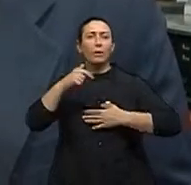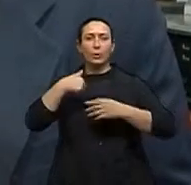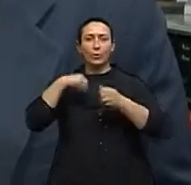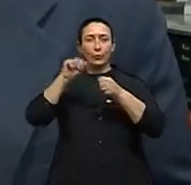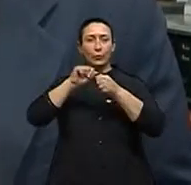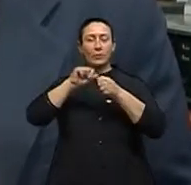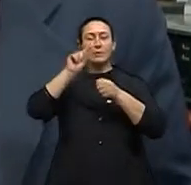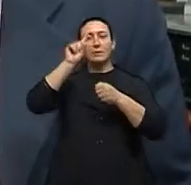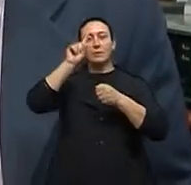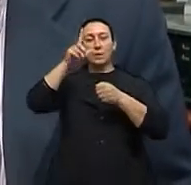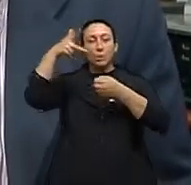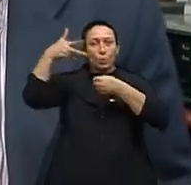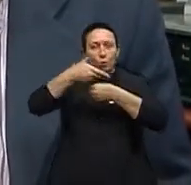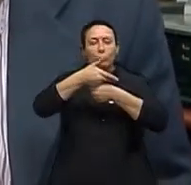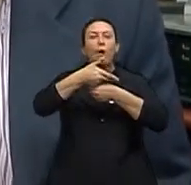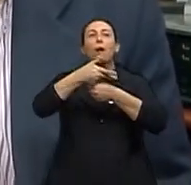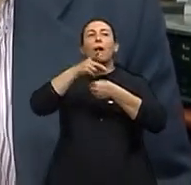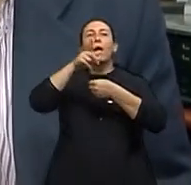com